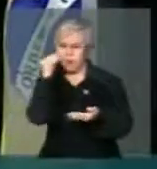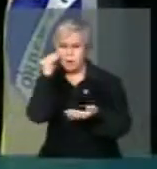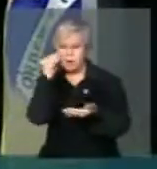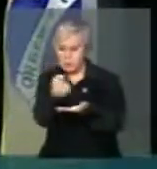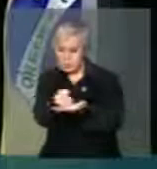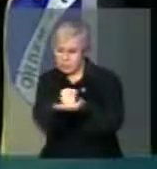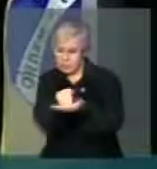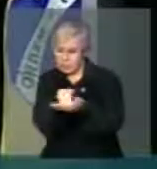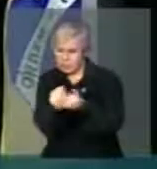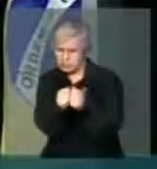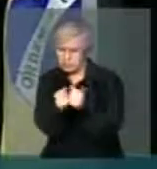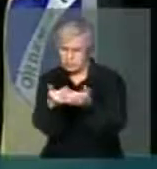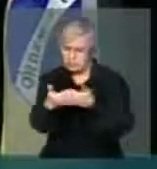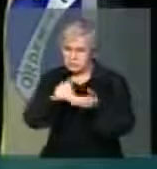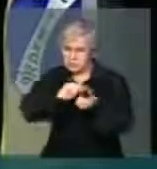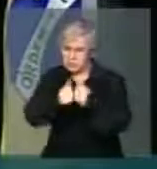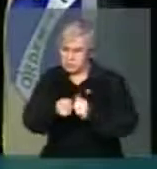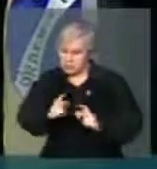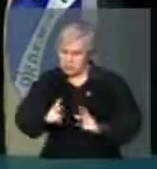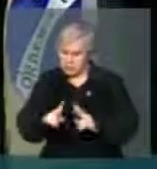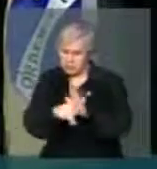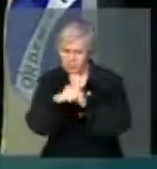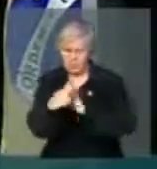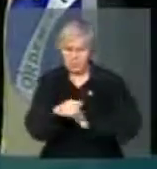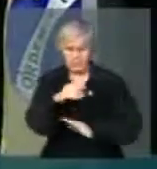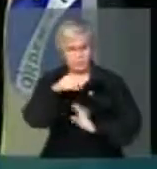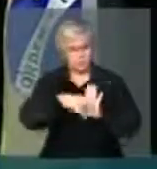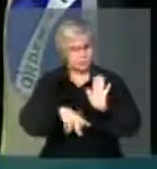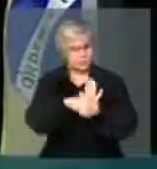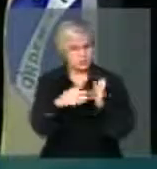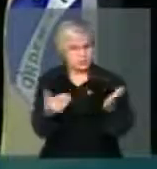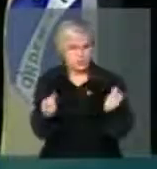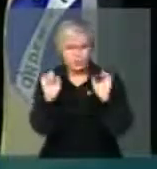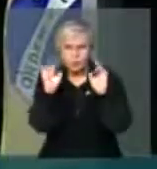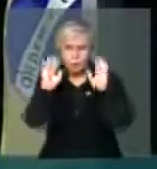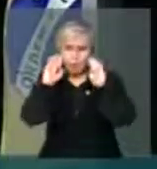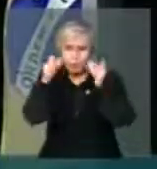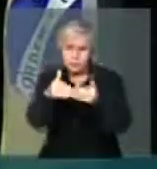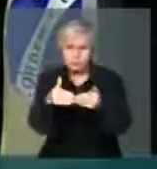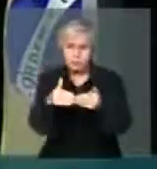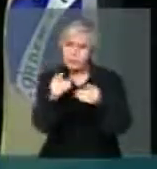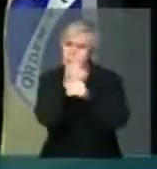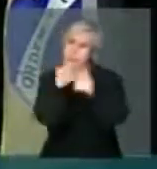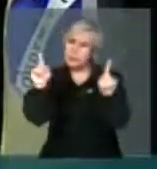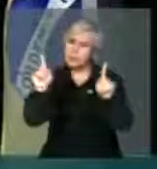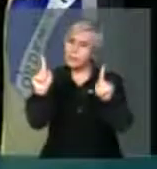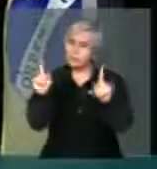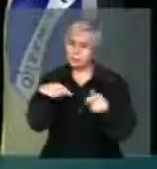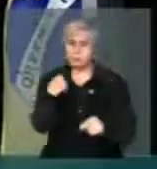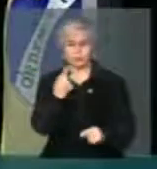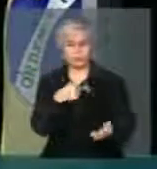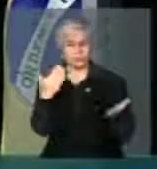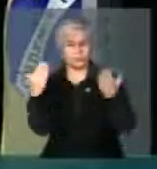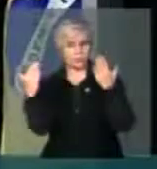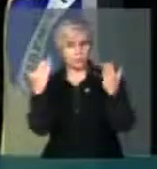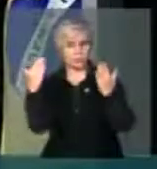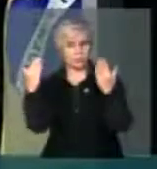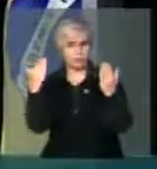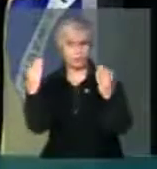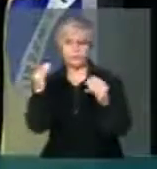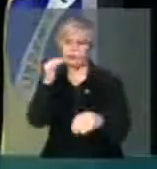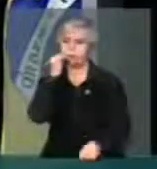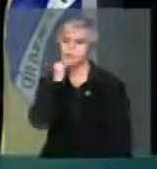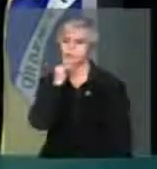instrumento de avaliação permanente das medidas provisórias. Quando comparamos, meu caro presidente Eduardo